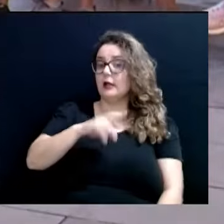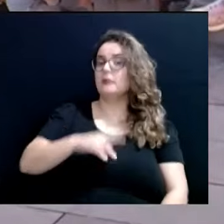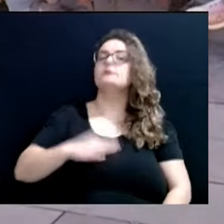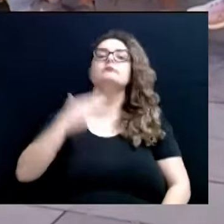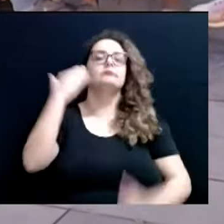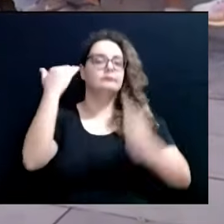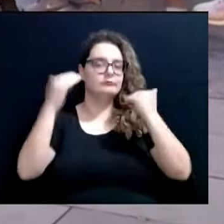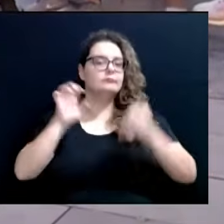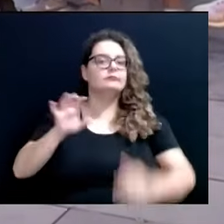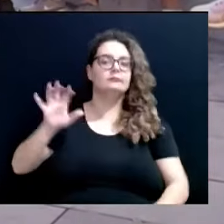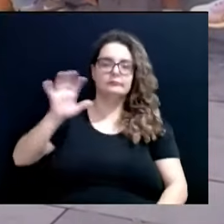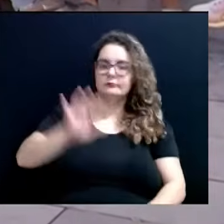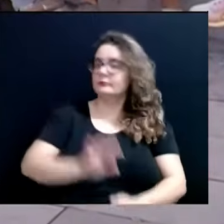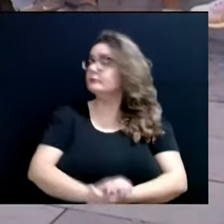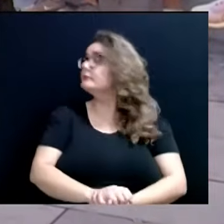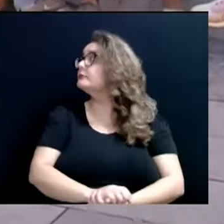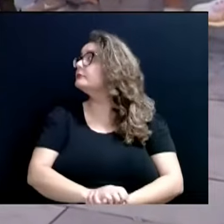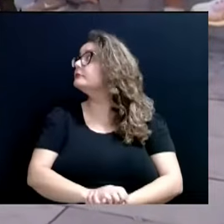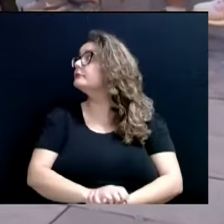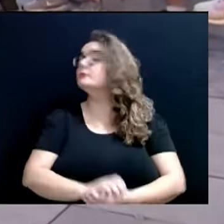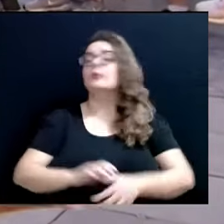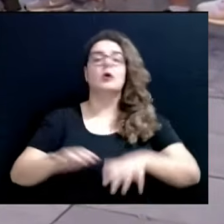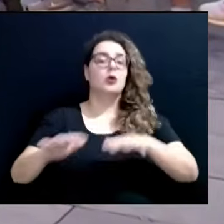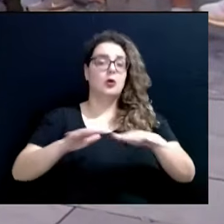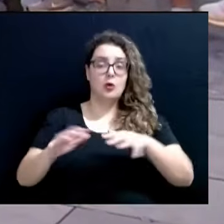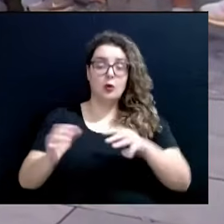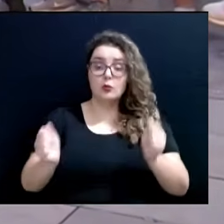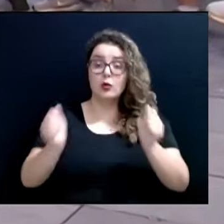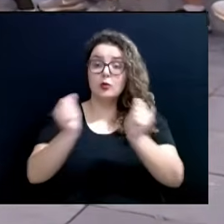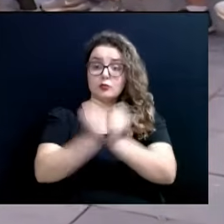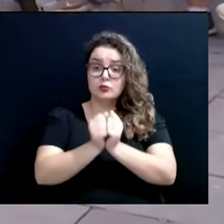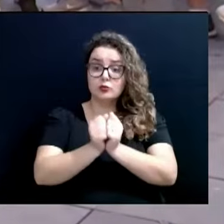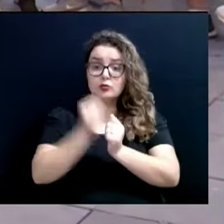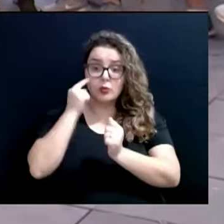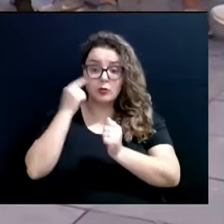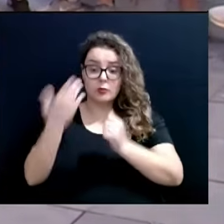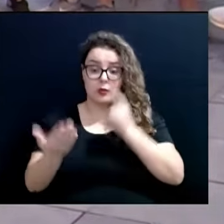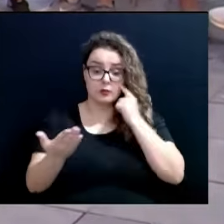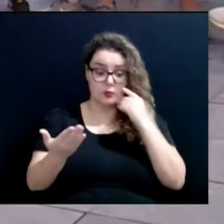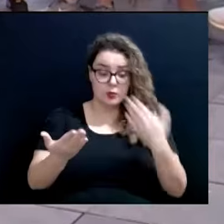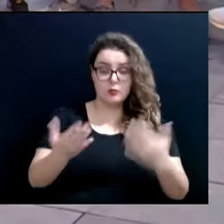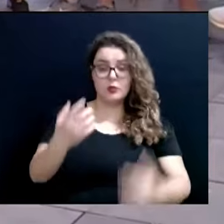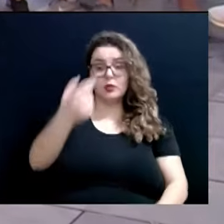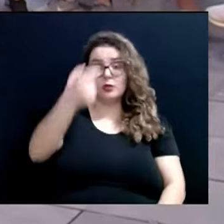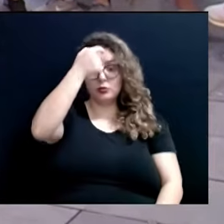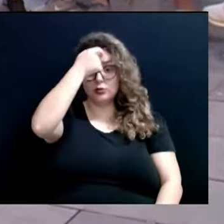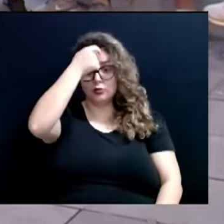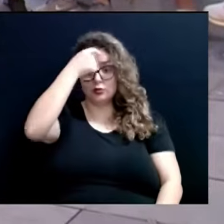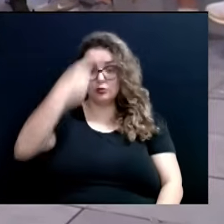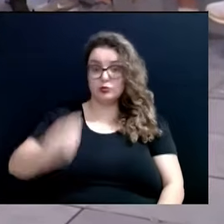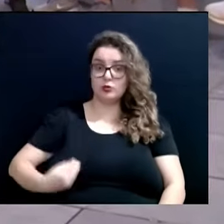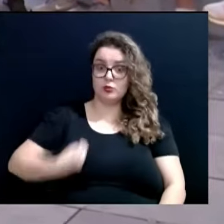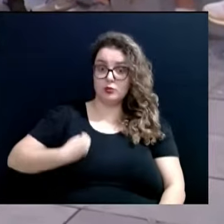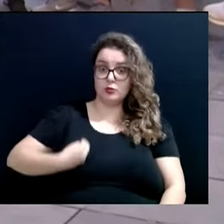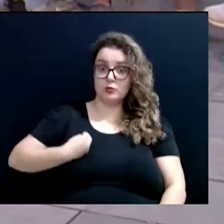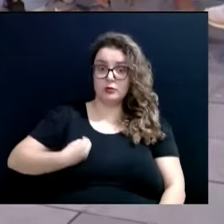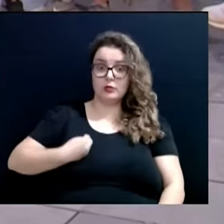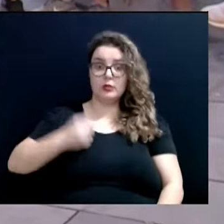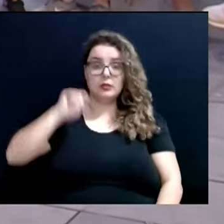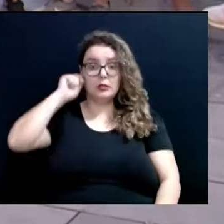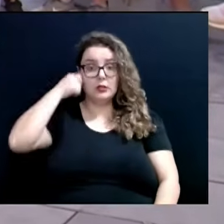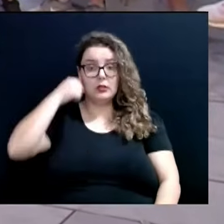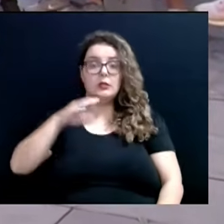é um movimento que anda com essas duas perspectivas, né, de conscientização sobre a presença negra na cidade, né, e